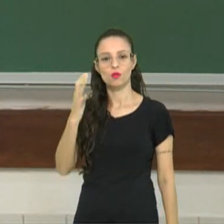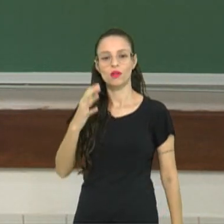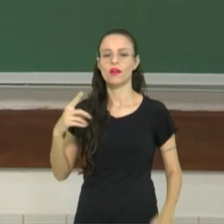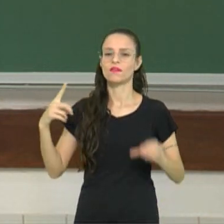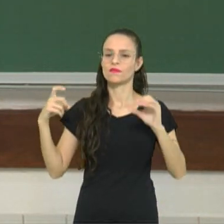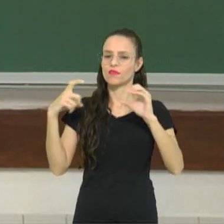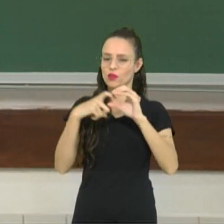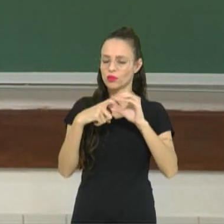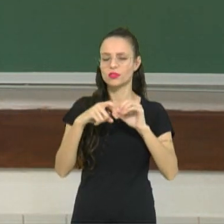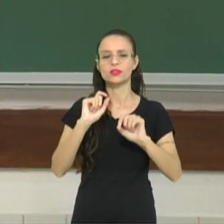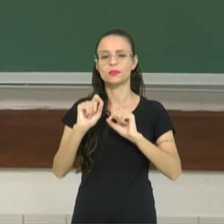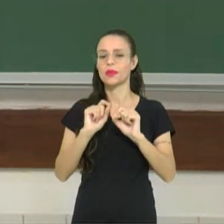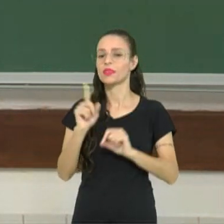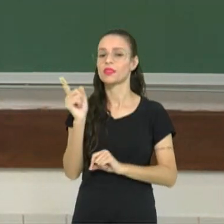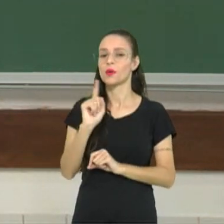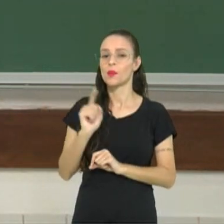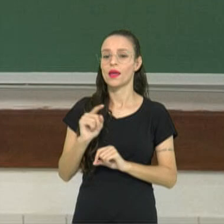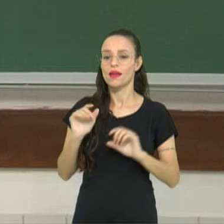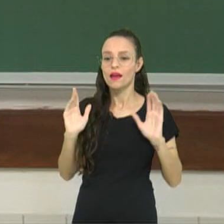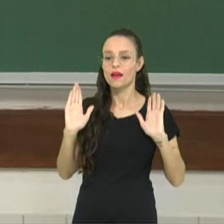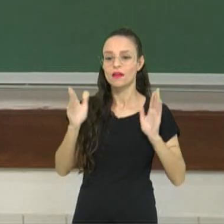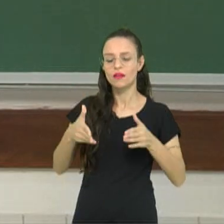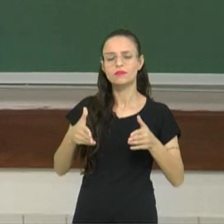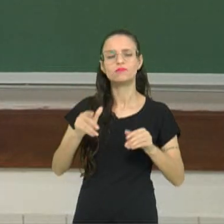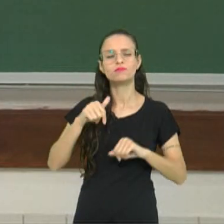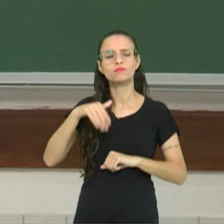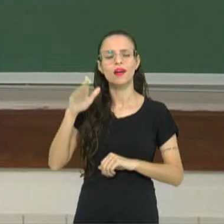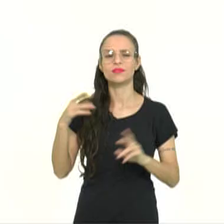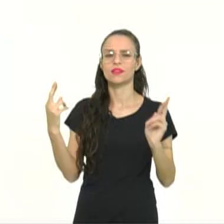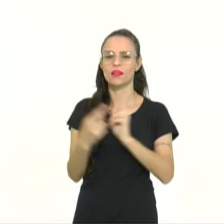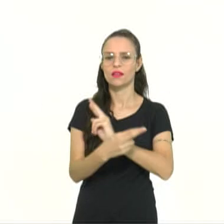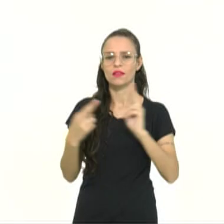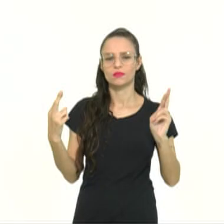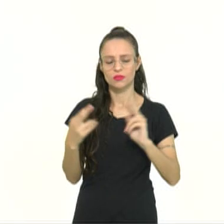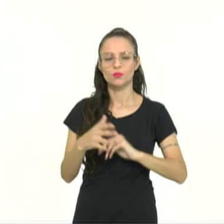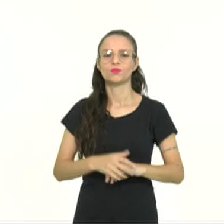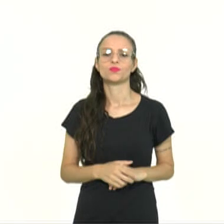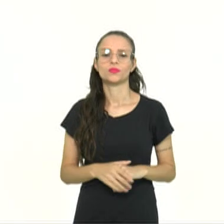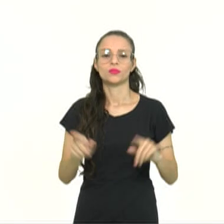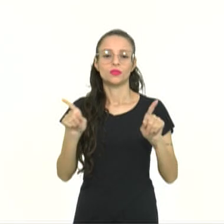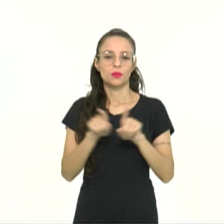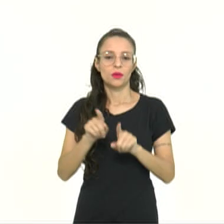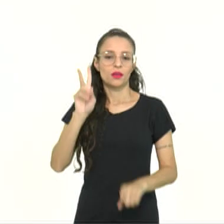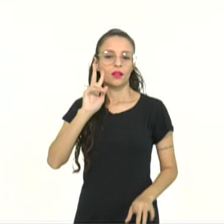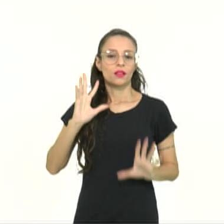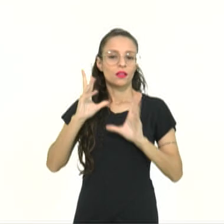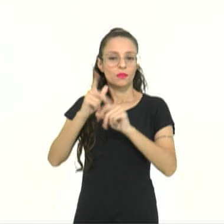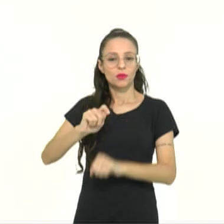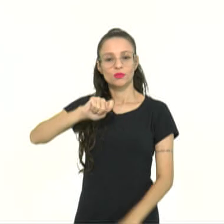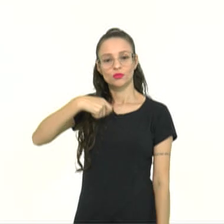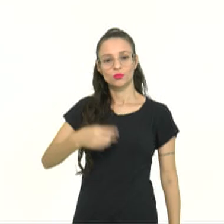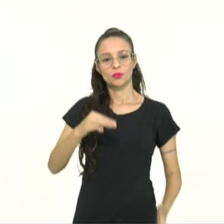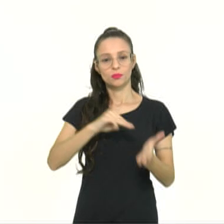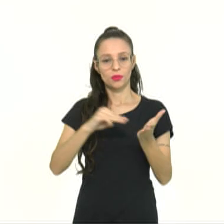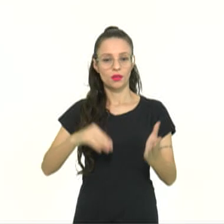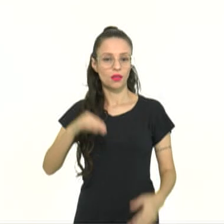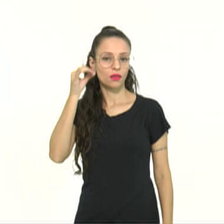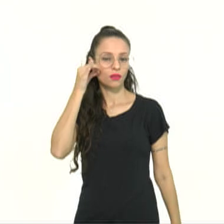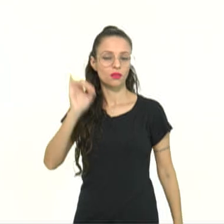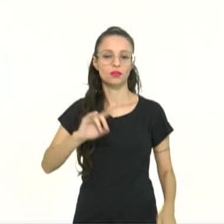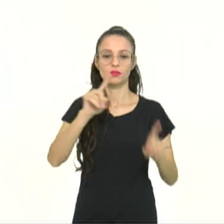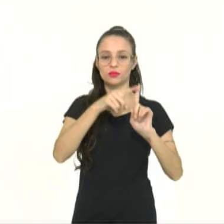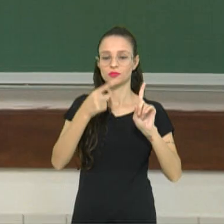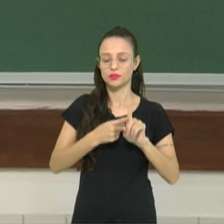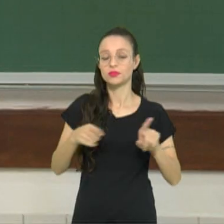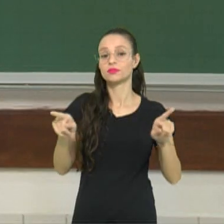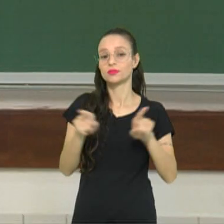fecundação, também não trabalhando tão tecnicamente, mas trazendo essas relações. E lembramos a respeito dos métodos contraceptivos e